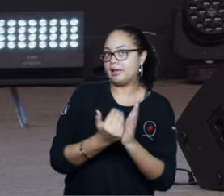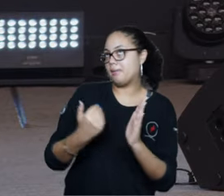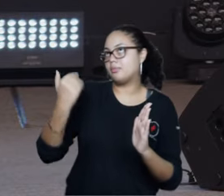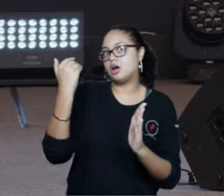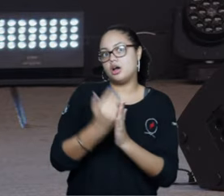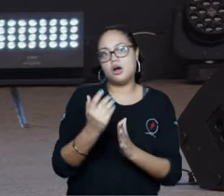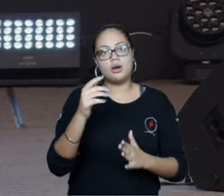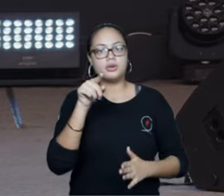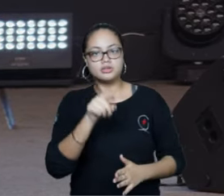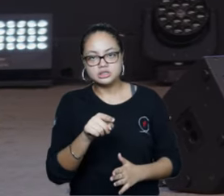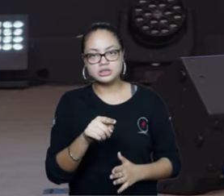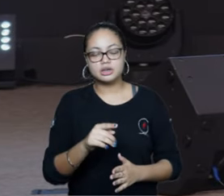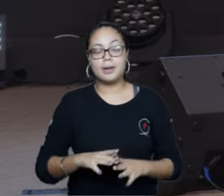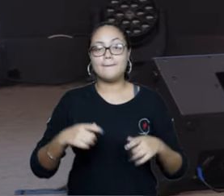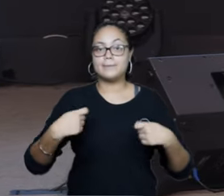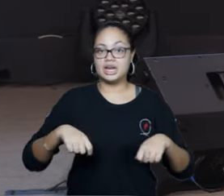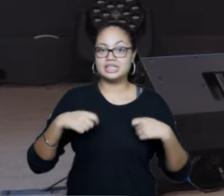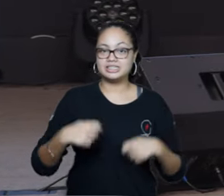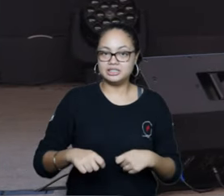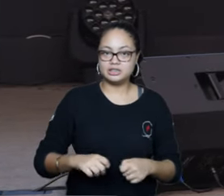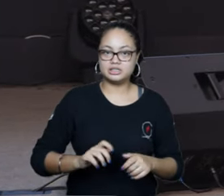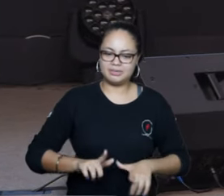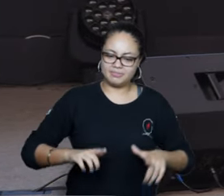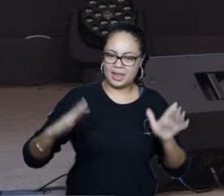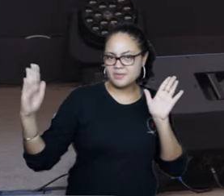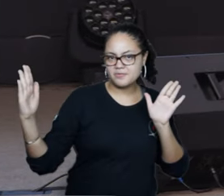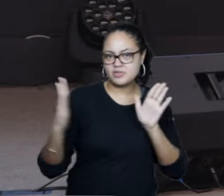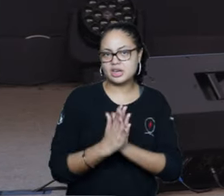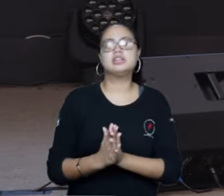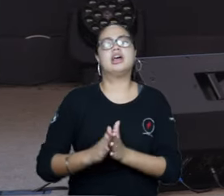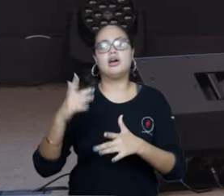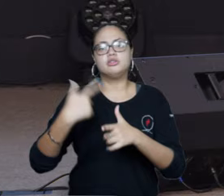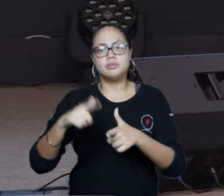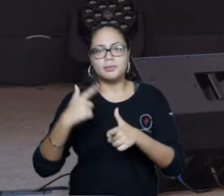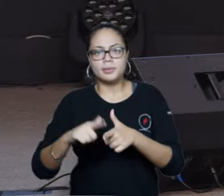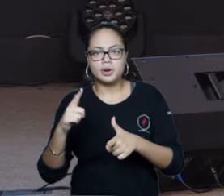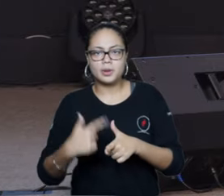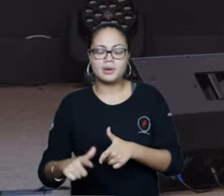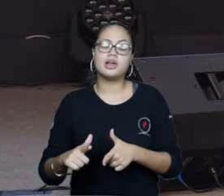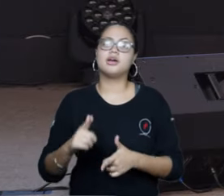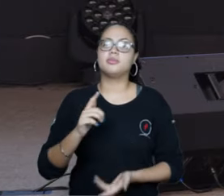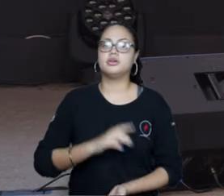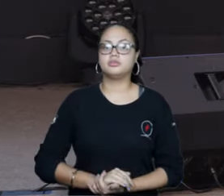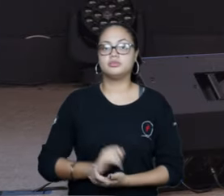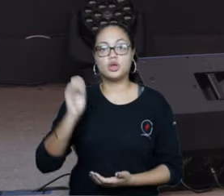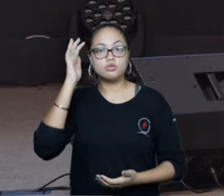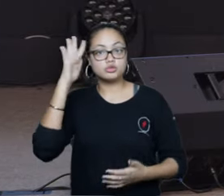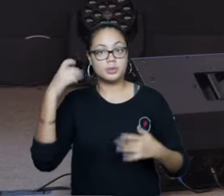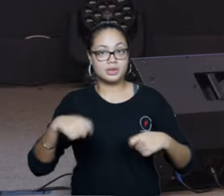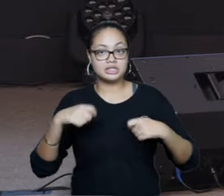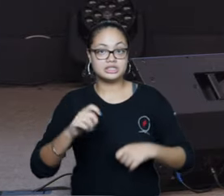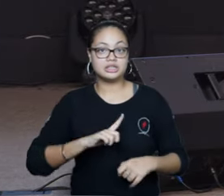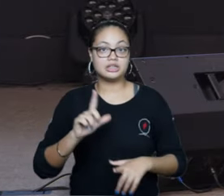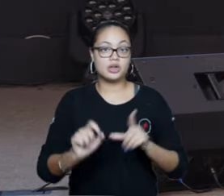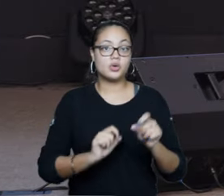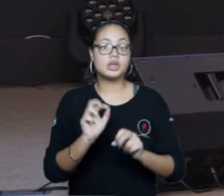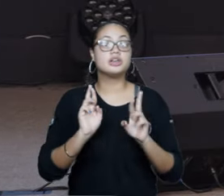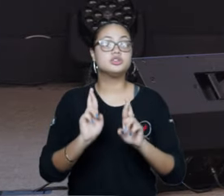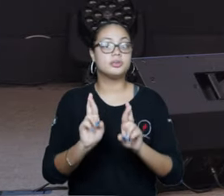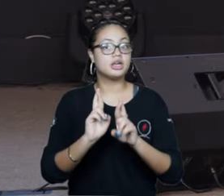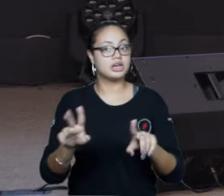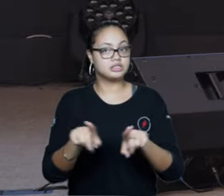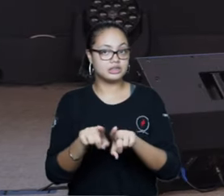para você você tem que ter uma pré disposição para enfrentar a diversidade e uma coisa que o sonho tem que ter esperança